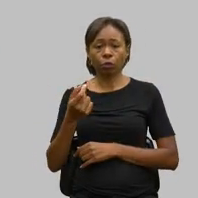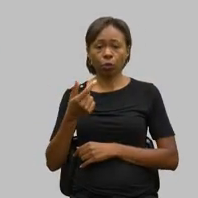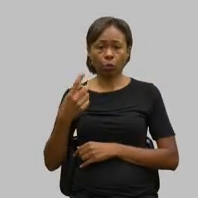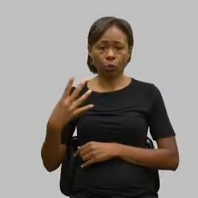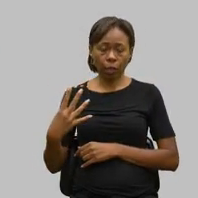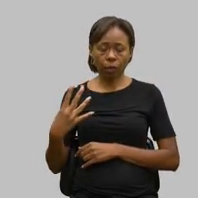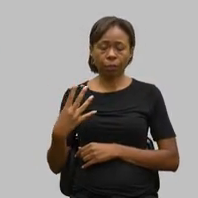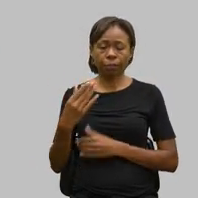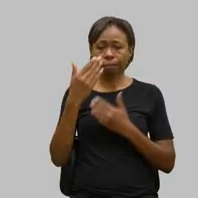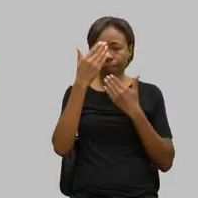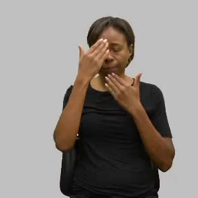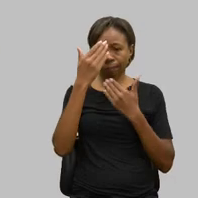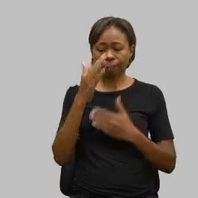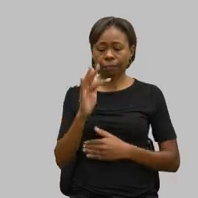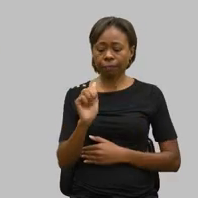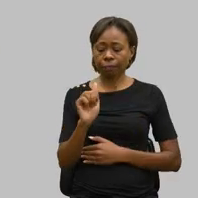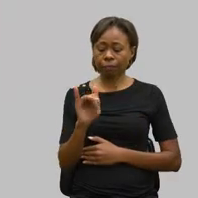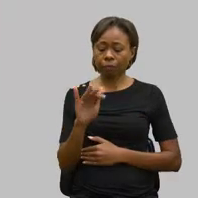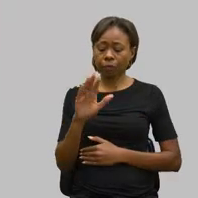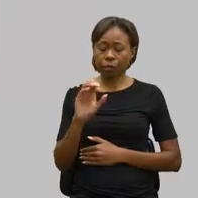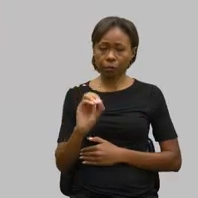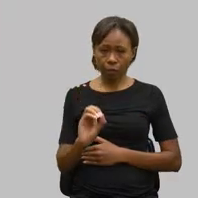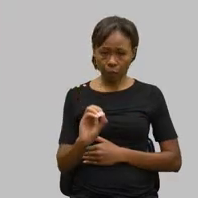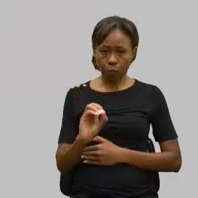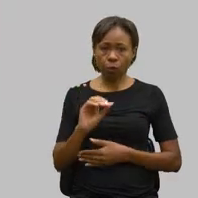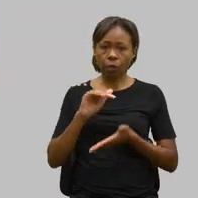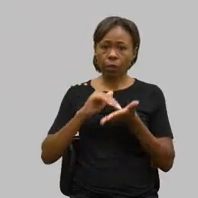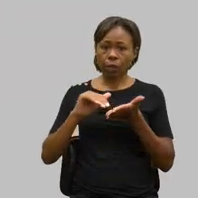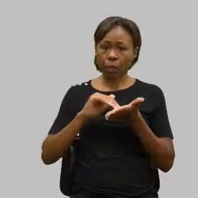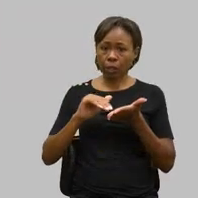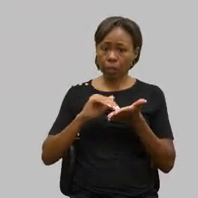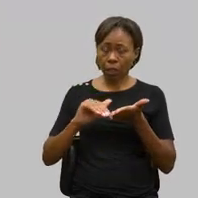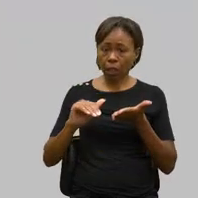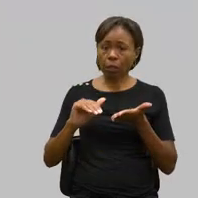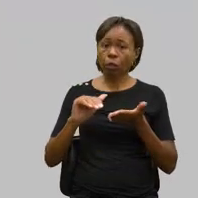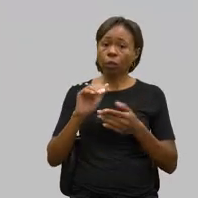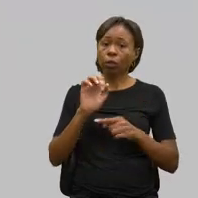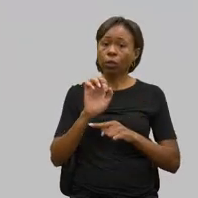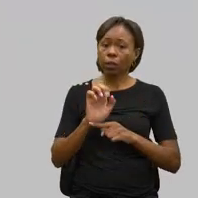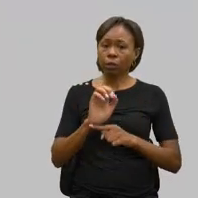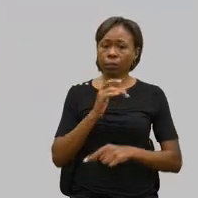do senhor Fábio Baqueretti Vitor, secretário de Estado da Saúde.